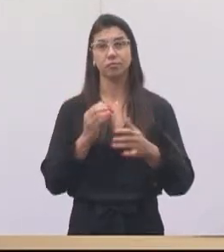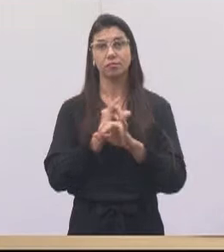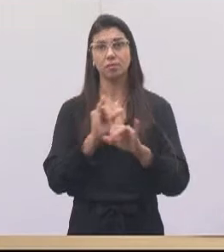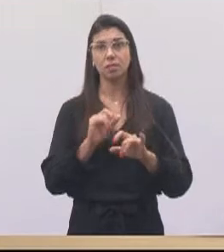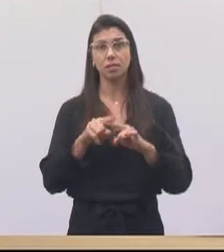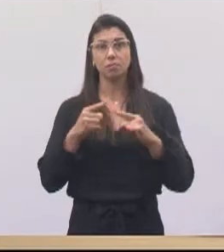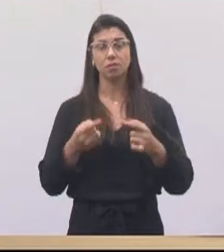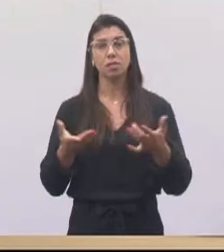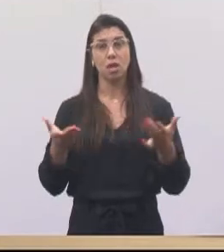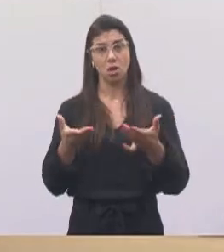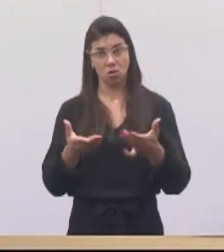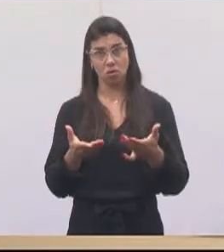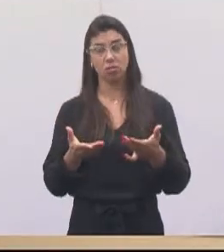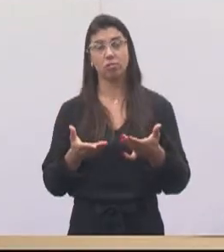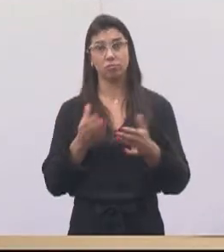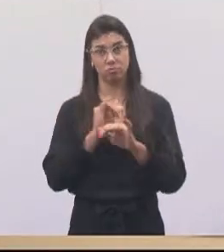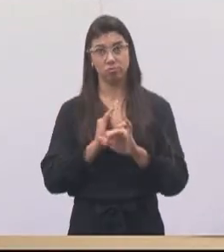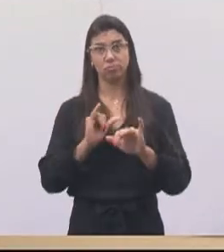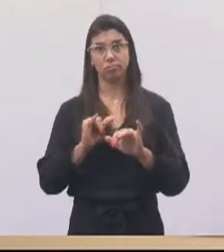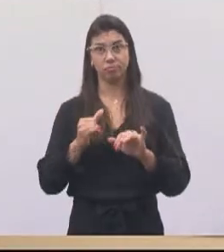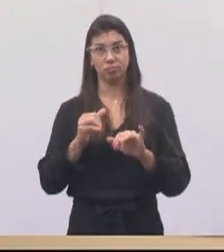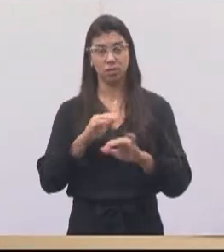agora aqui a todos os vereadores.